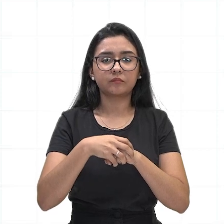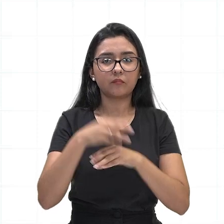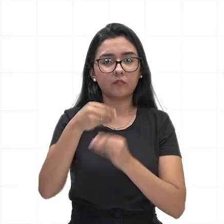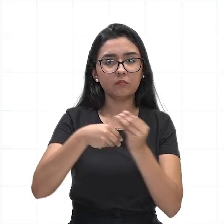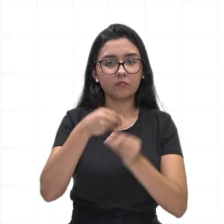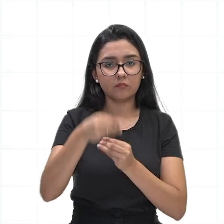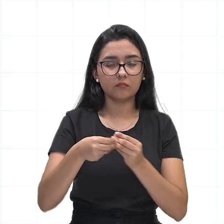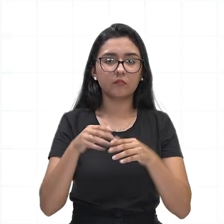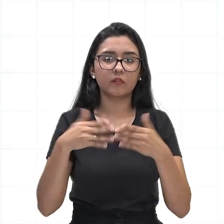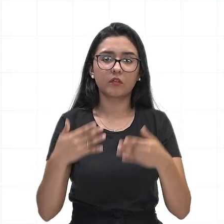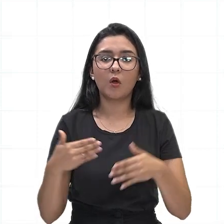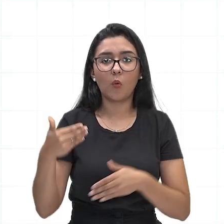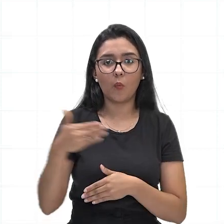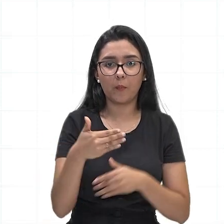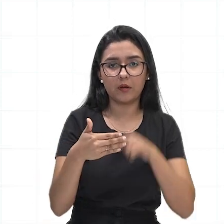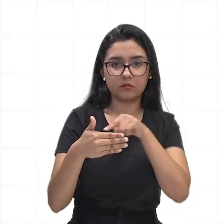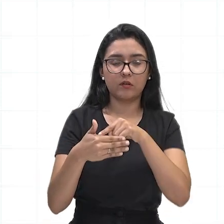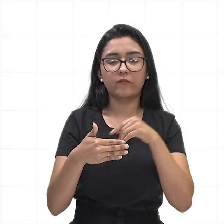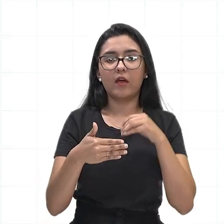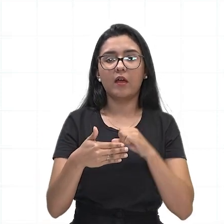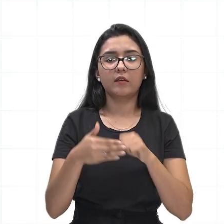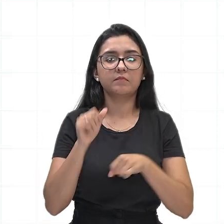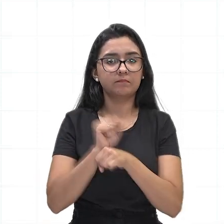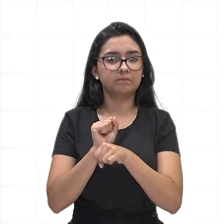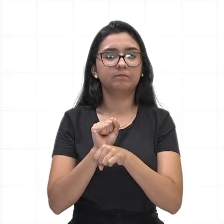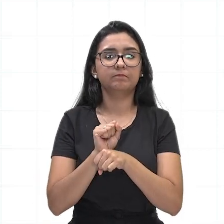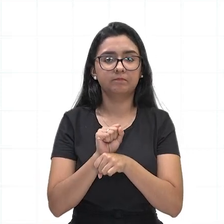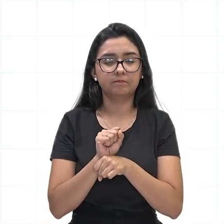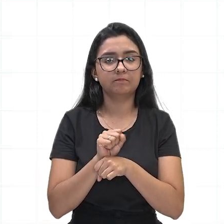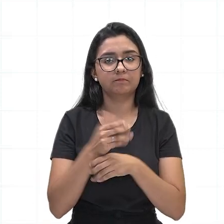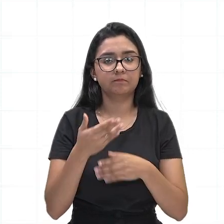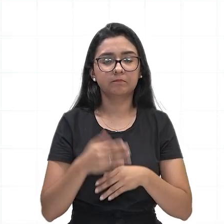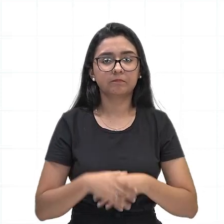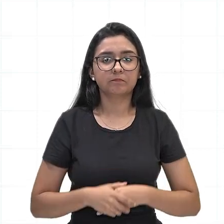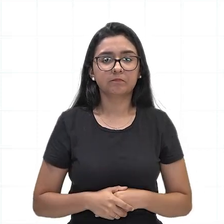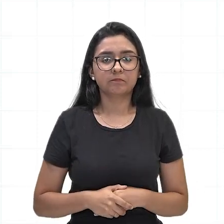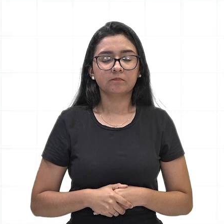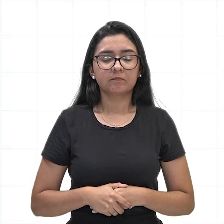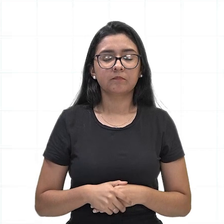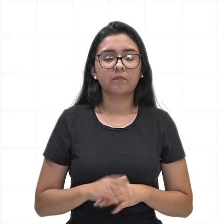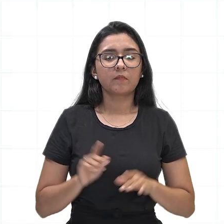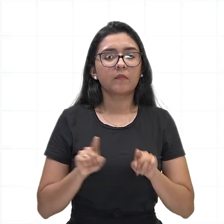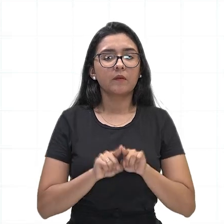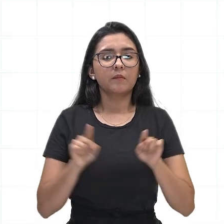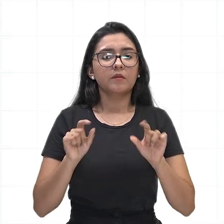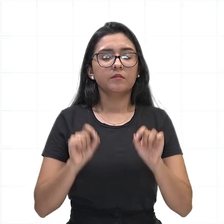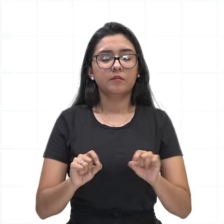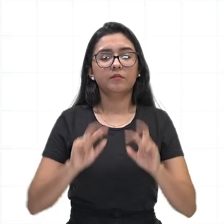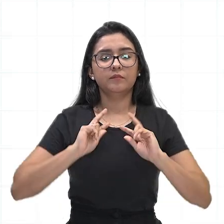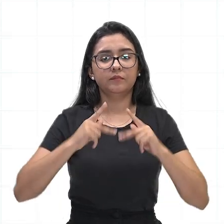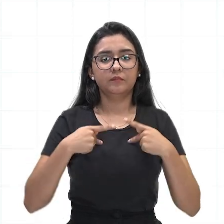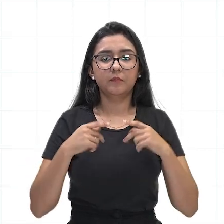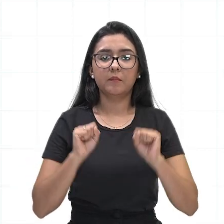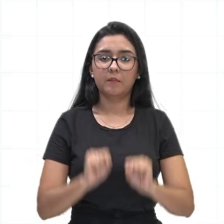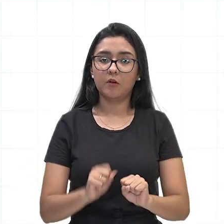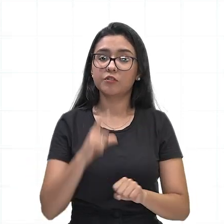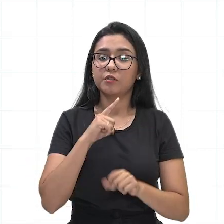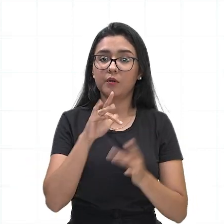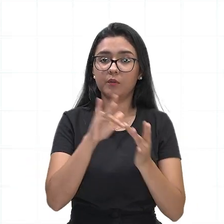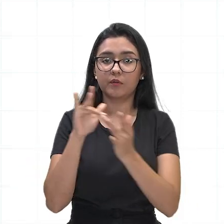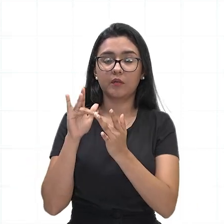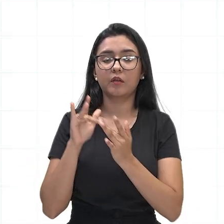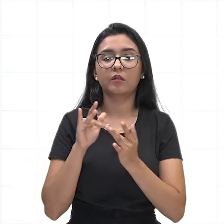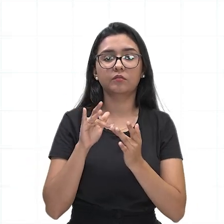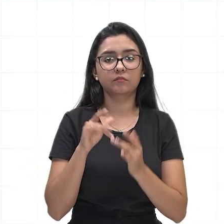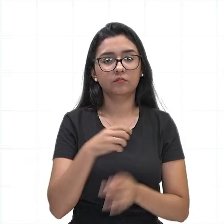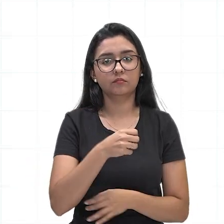substância e aí aquele peixe vai ficar paralisado, né, para ser predado por ele. mas eventualmente os seres humanos podem ter